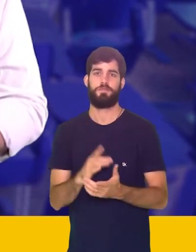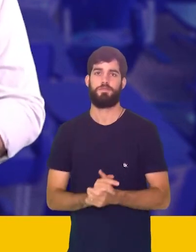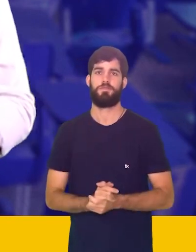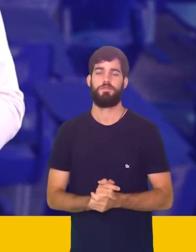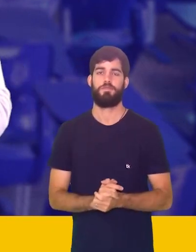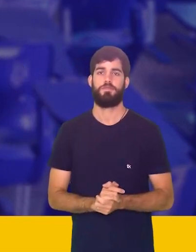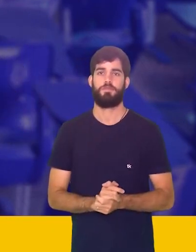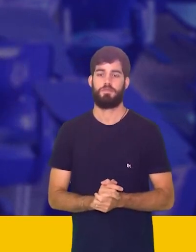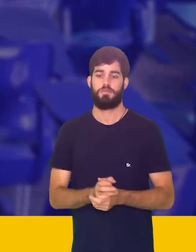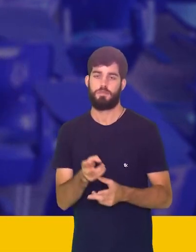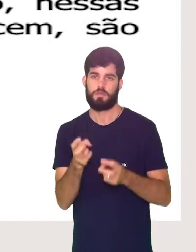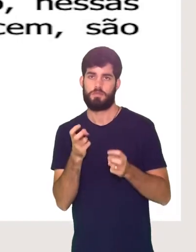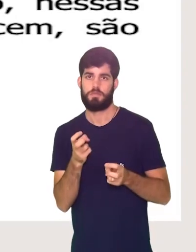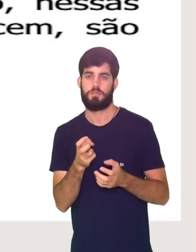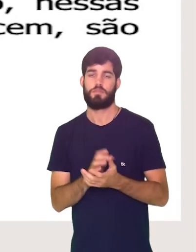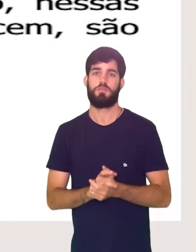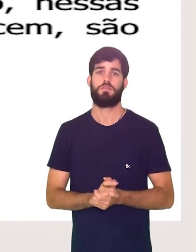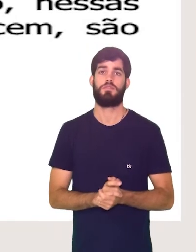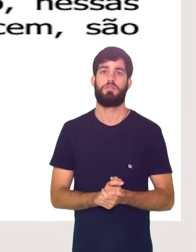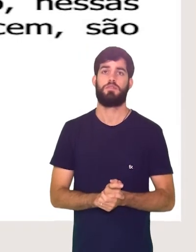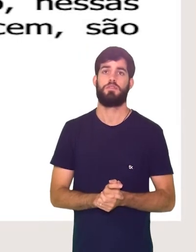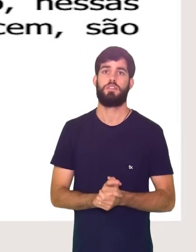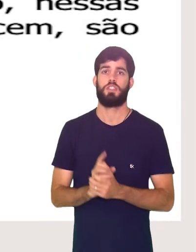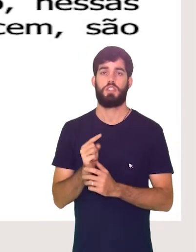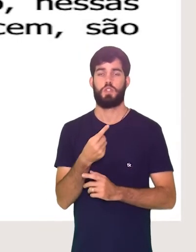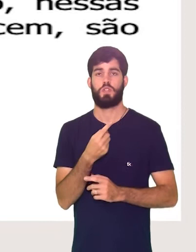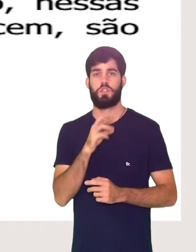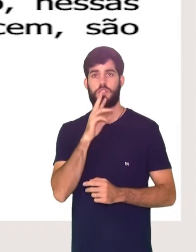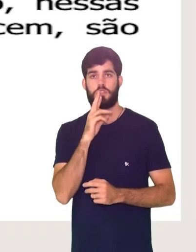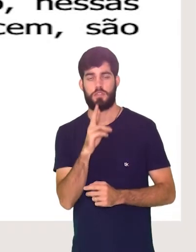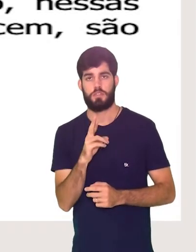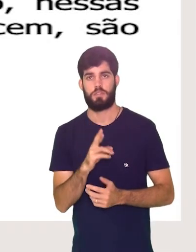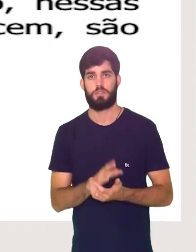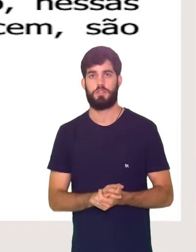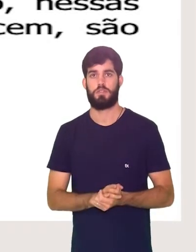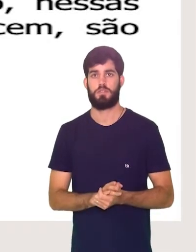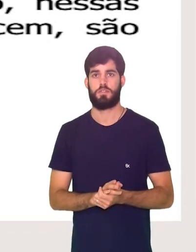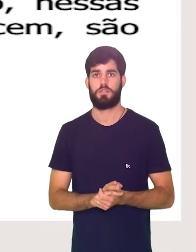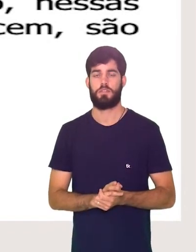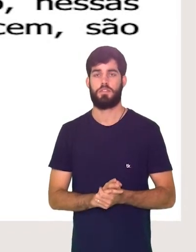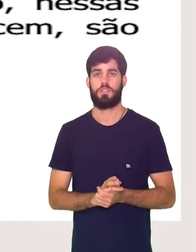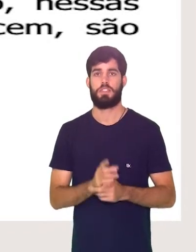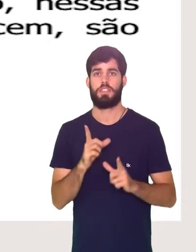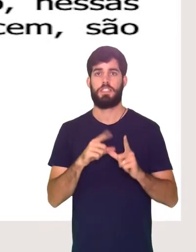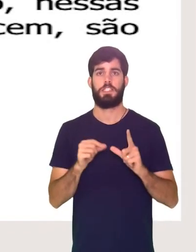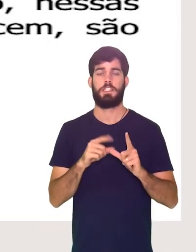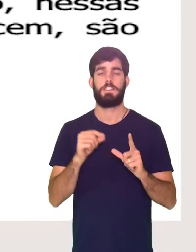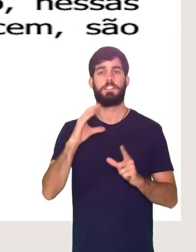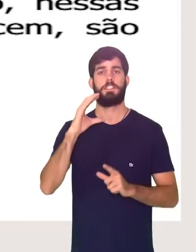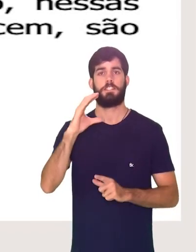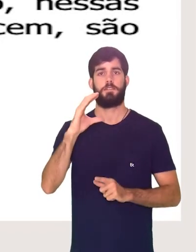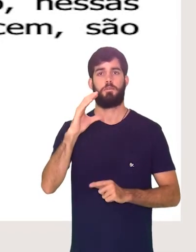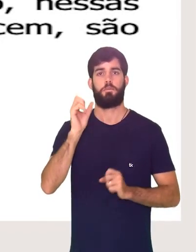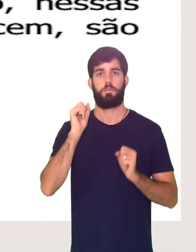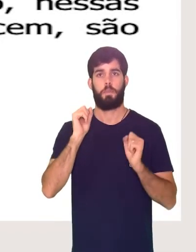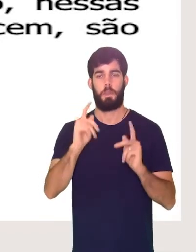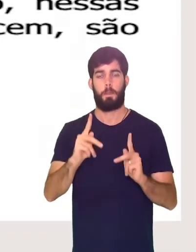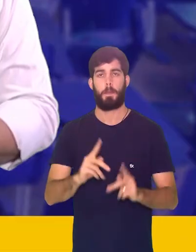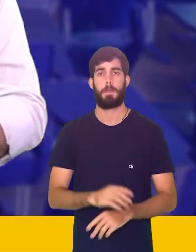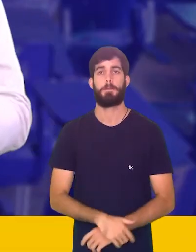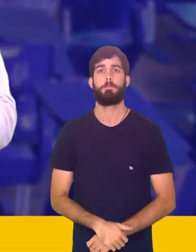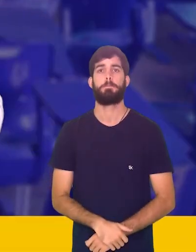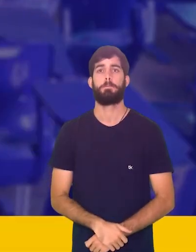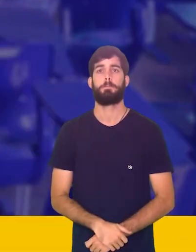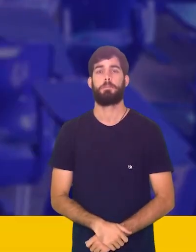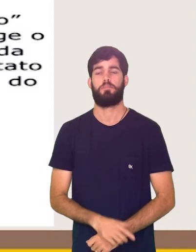aí a colocação do NOx. Então, a nossa resposta ficou gabarito letra C. Muito bem.